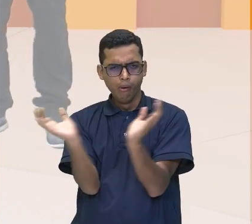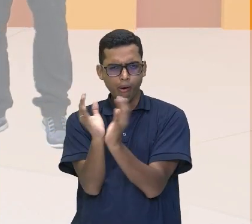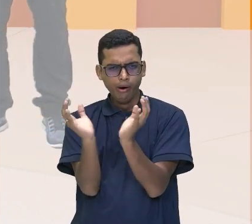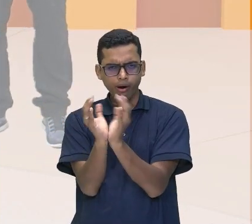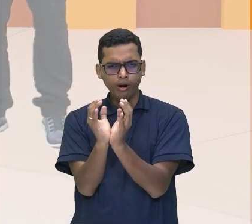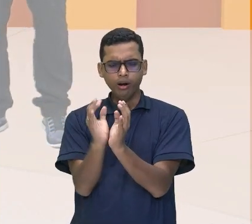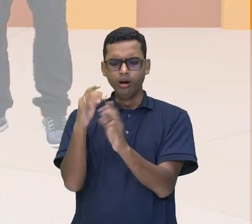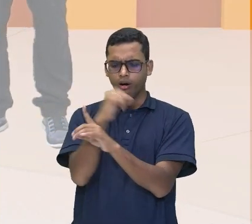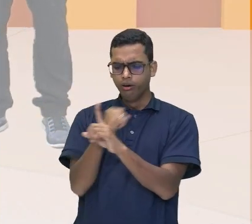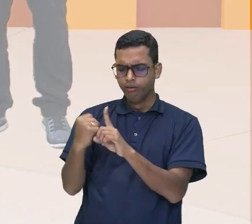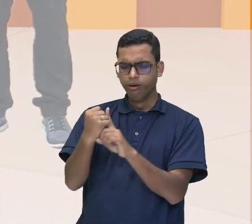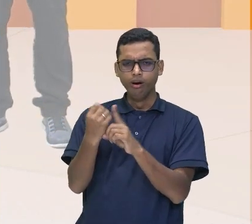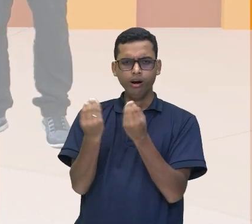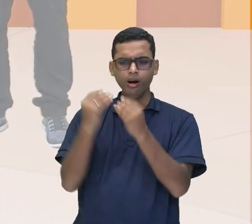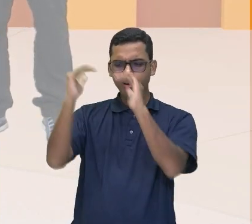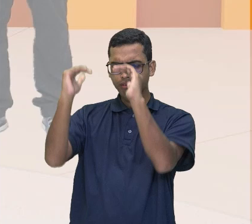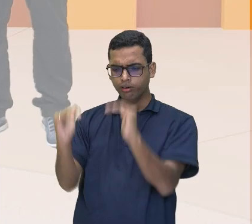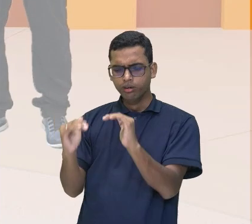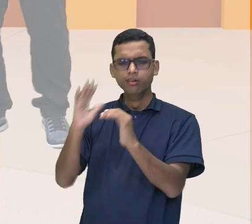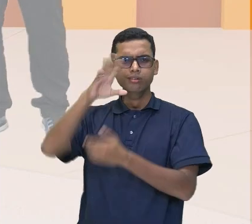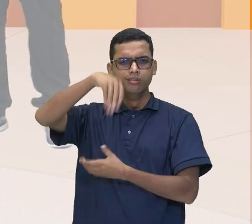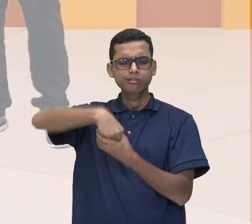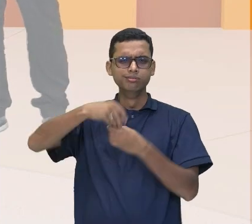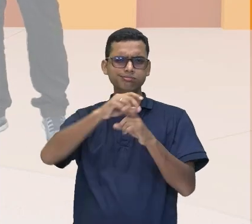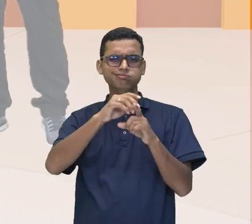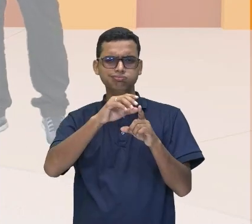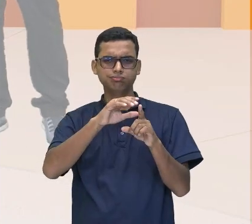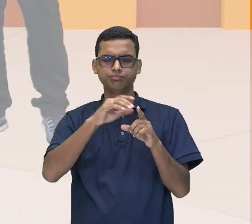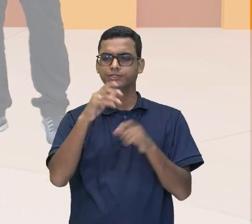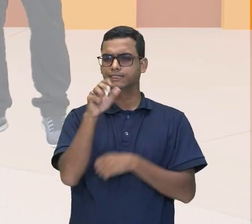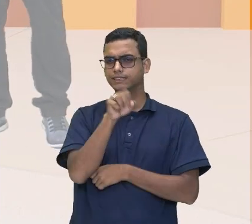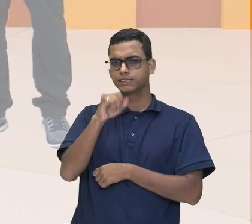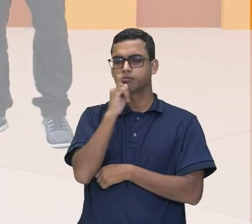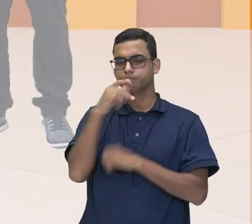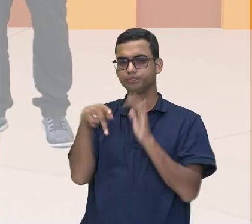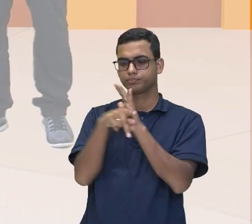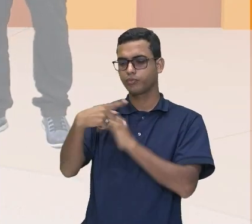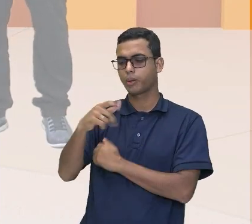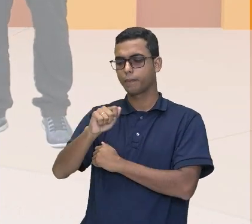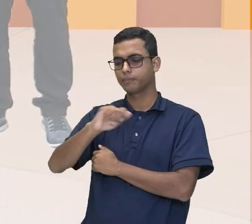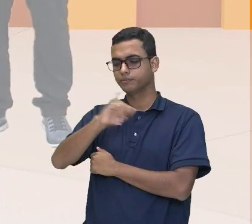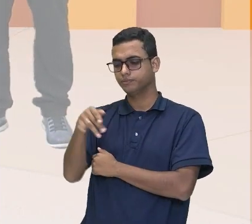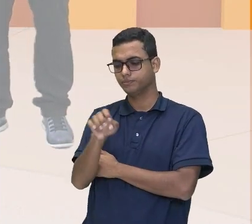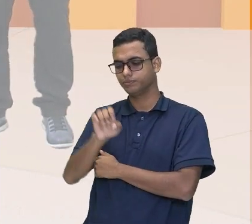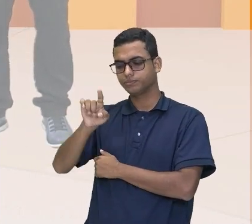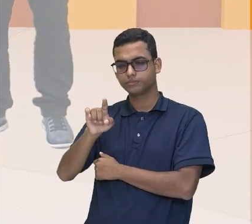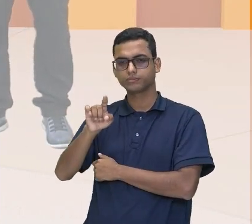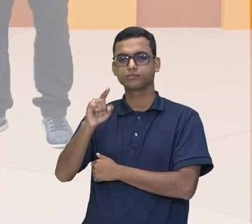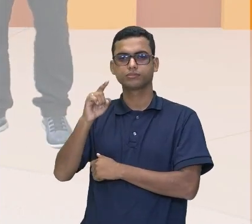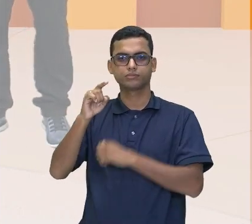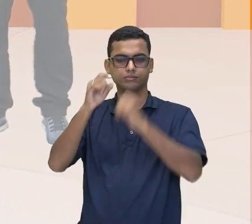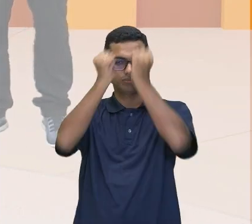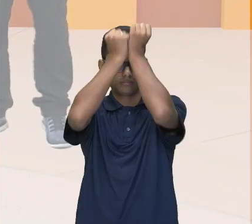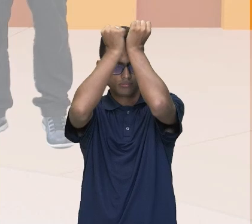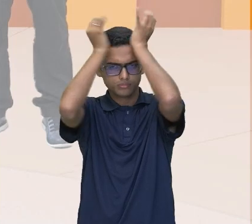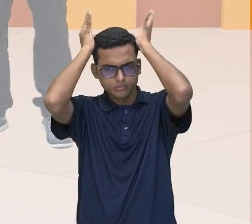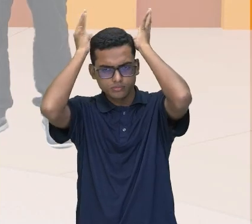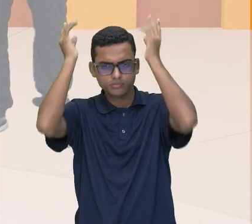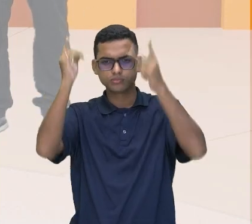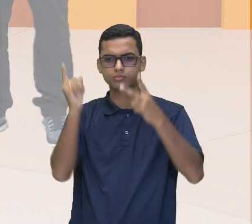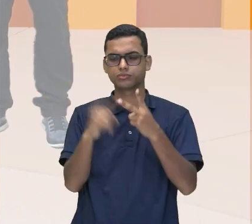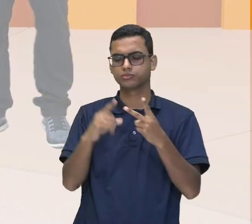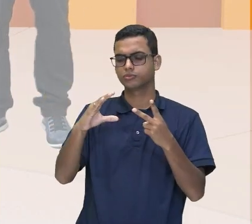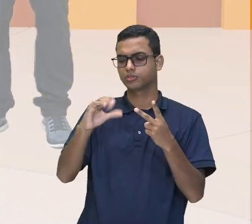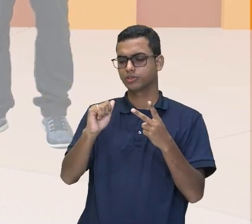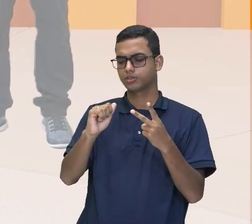cultura, do próprio indígena. Quer dizer se ele é pajé, né? Quer dizer se ele é cacique. Então tem tudo